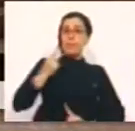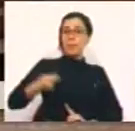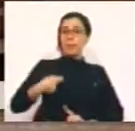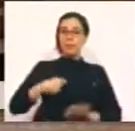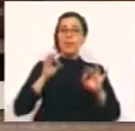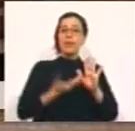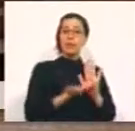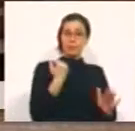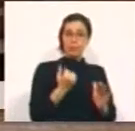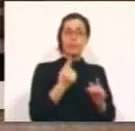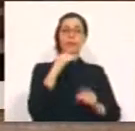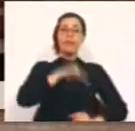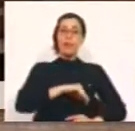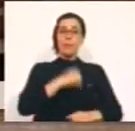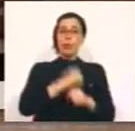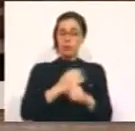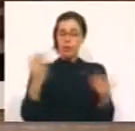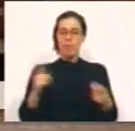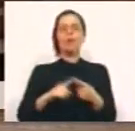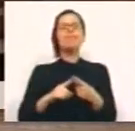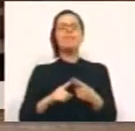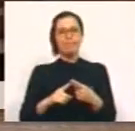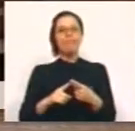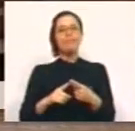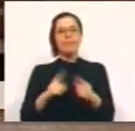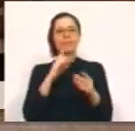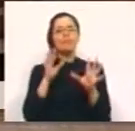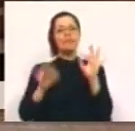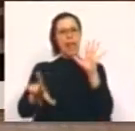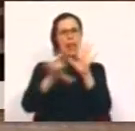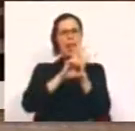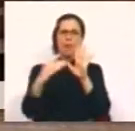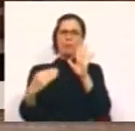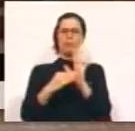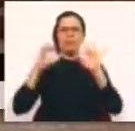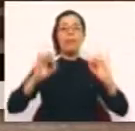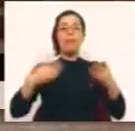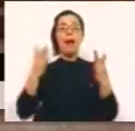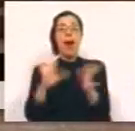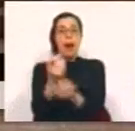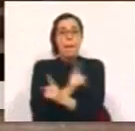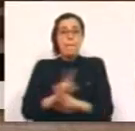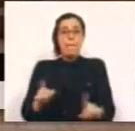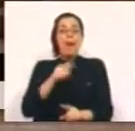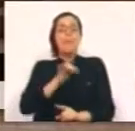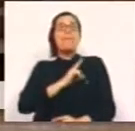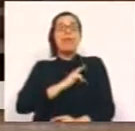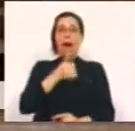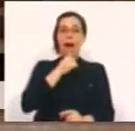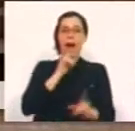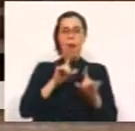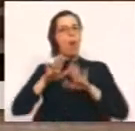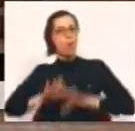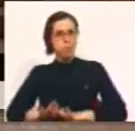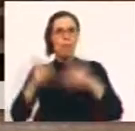do saque fiscal sobre os rendimentos do trabalho, da consagração legal do princípio da não privatização da água, ao